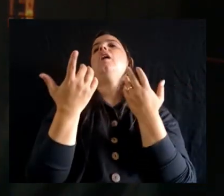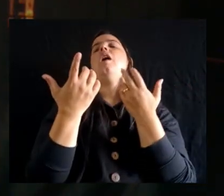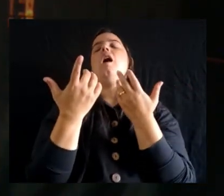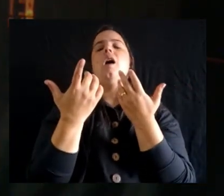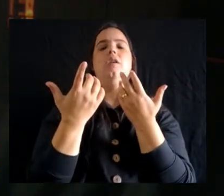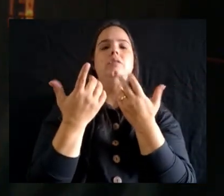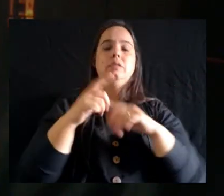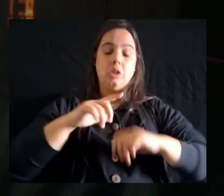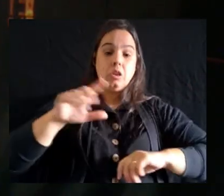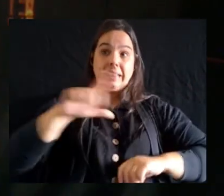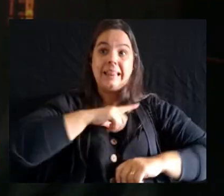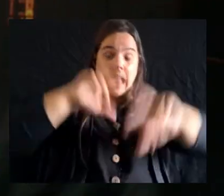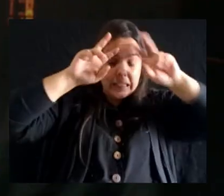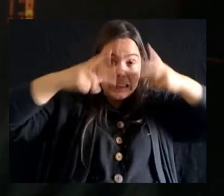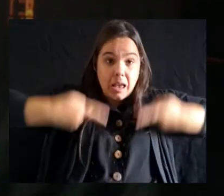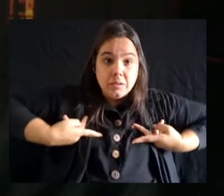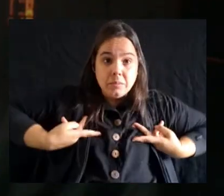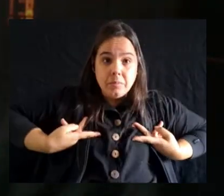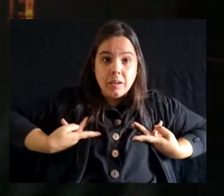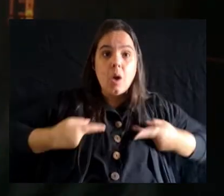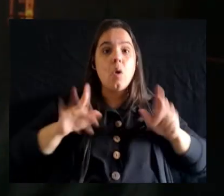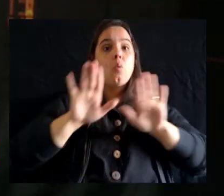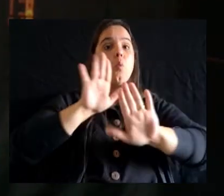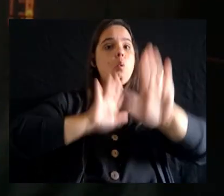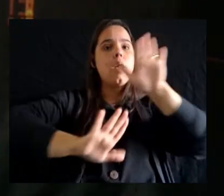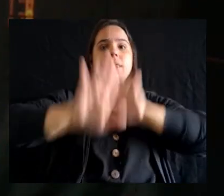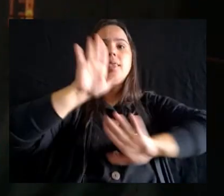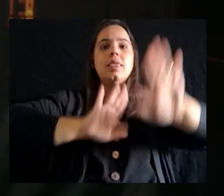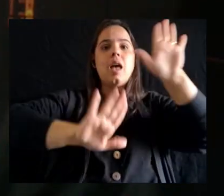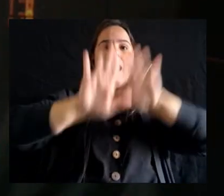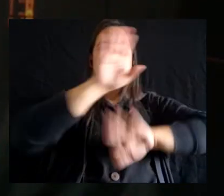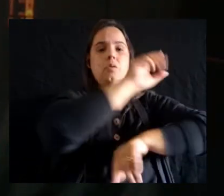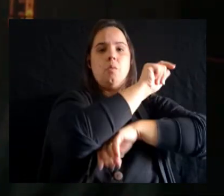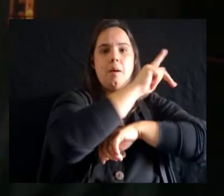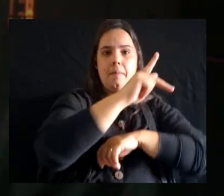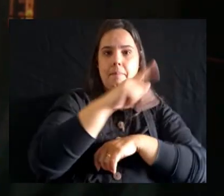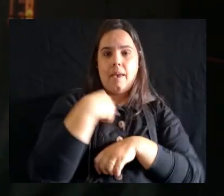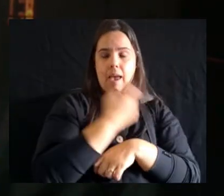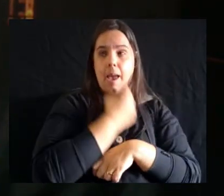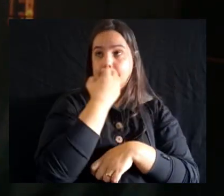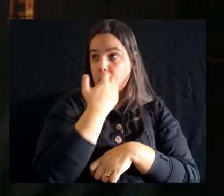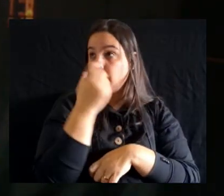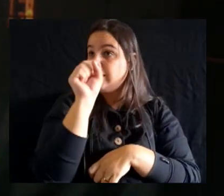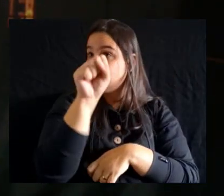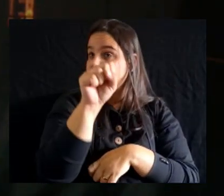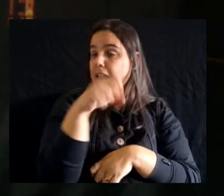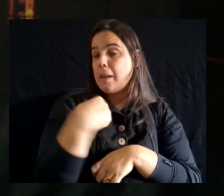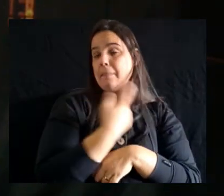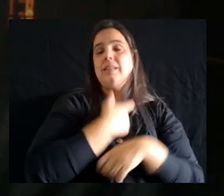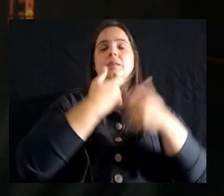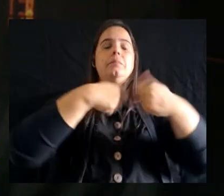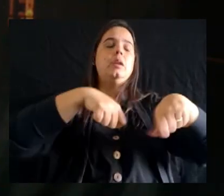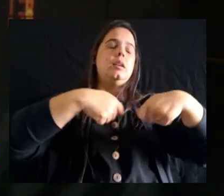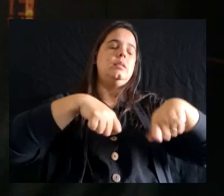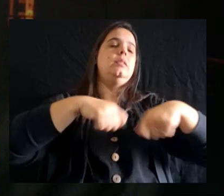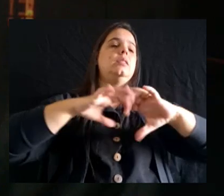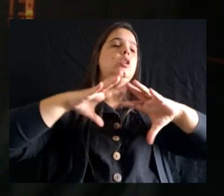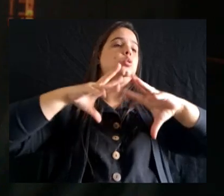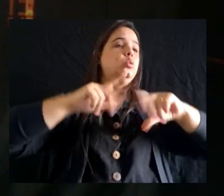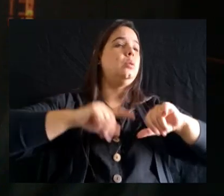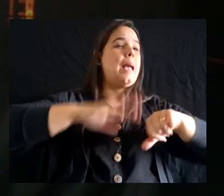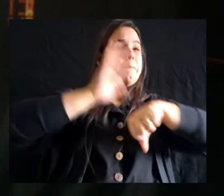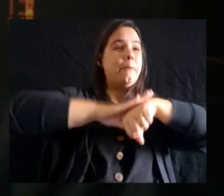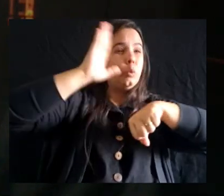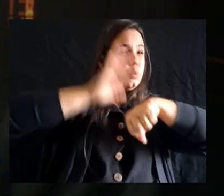cuidado com o aplicativo. É bom? Sim, mas tudo que é em excesso aí pode acabar